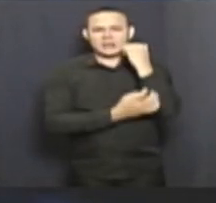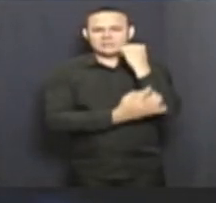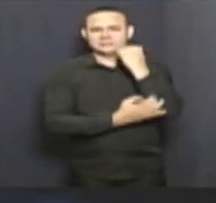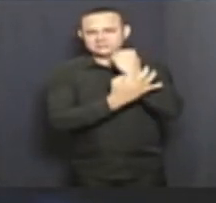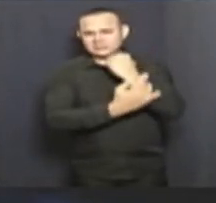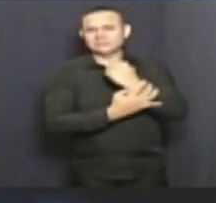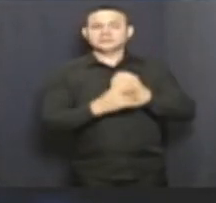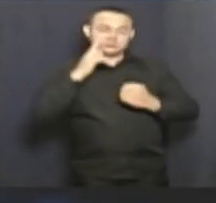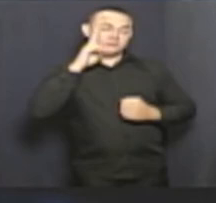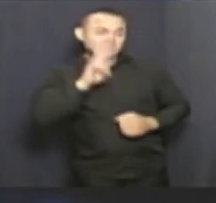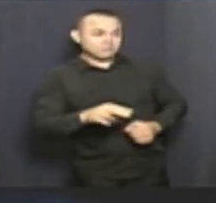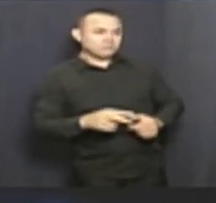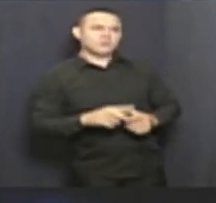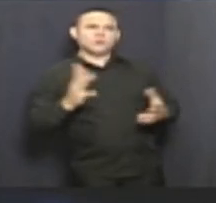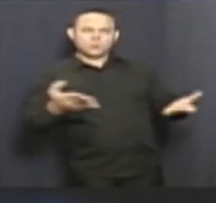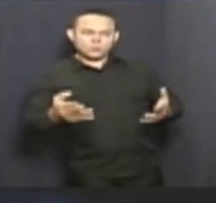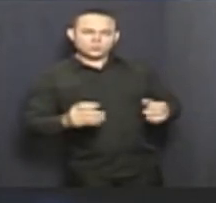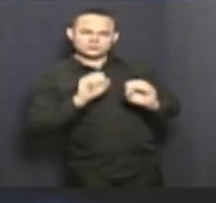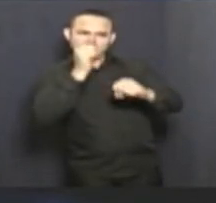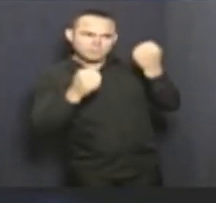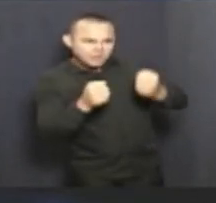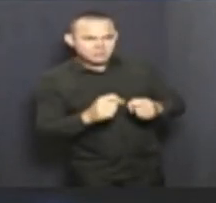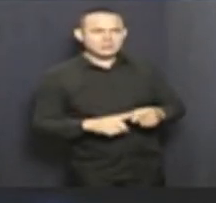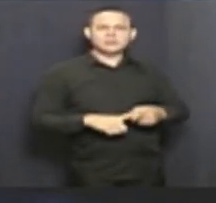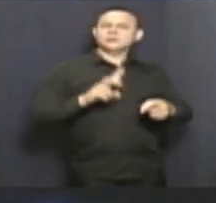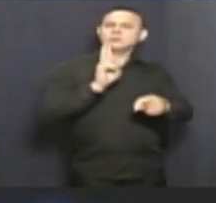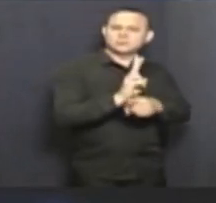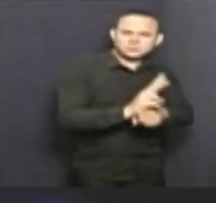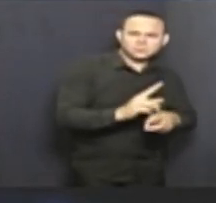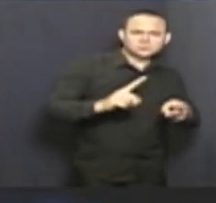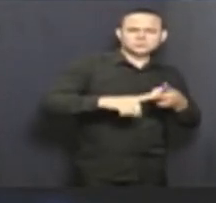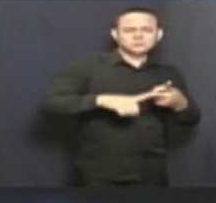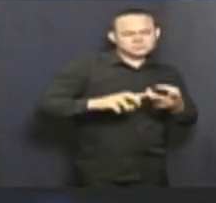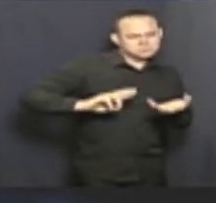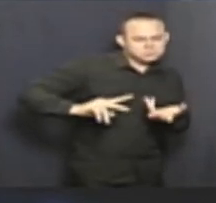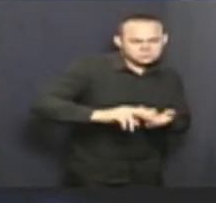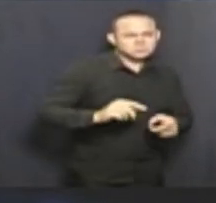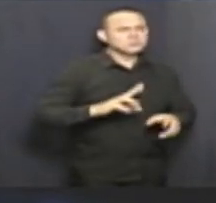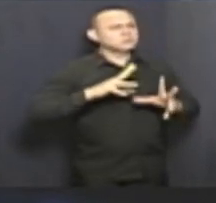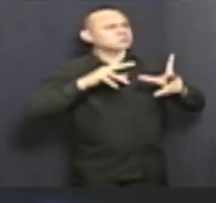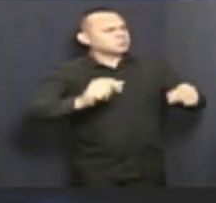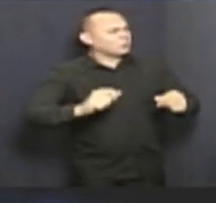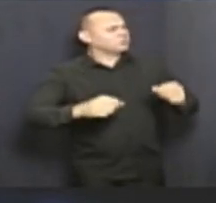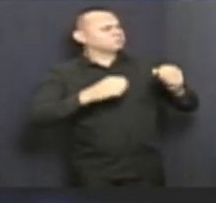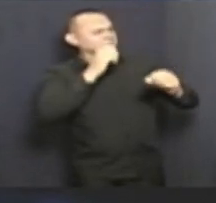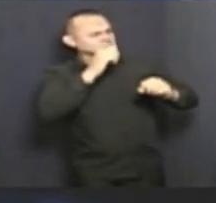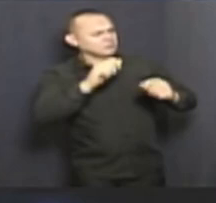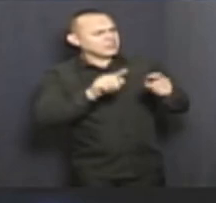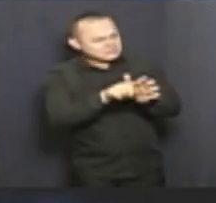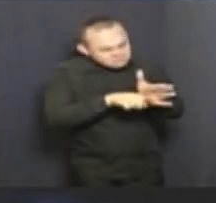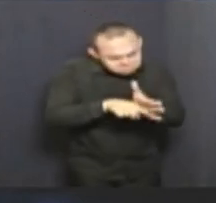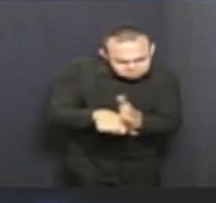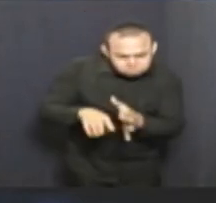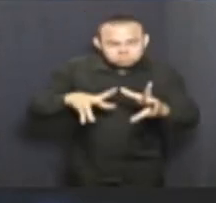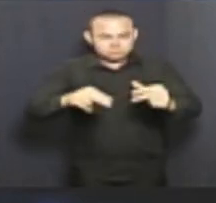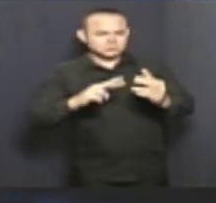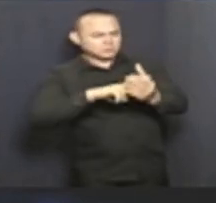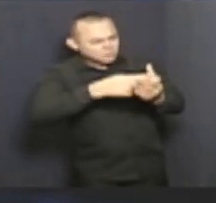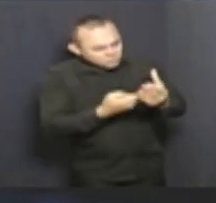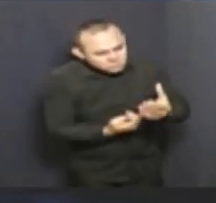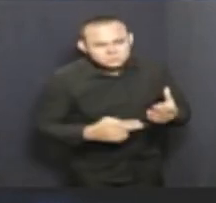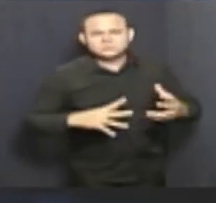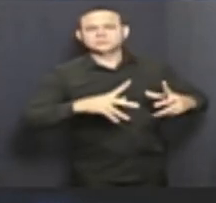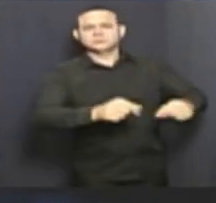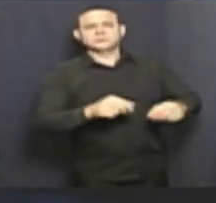acelerador linear 20 leitos de uti três pavimentos ressonância tomografia fizemos a implantação foi